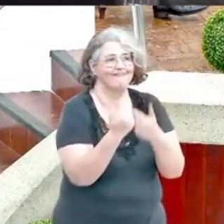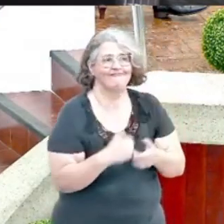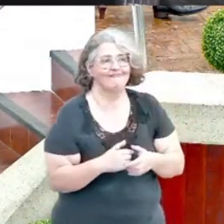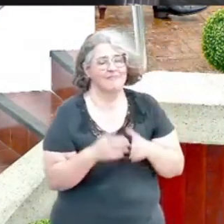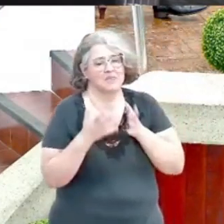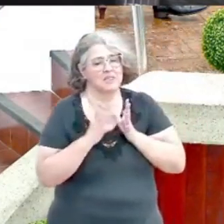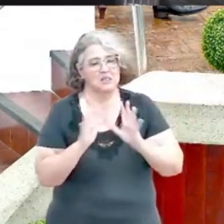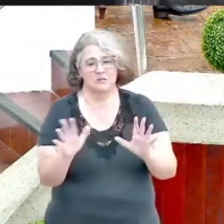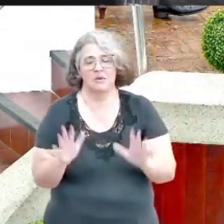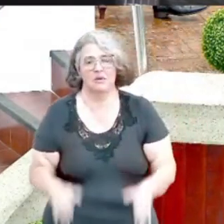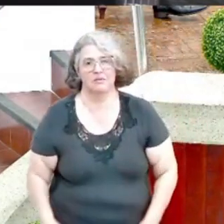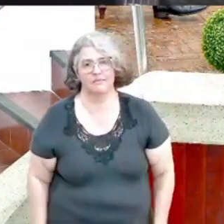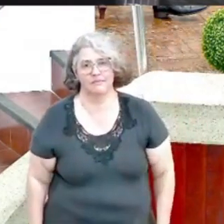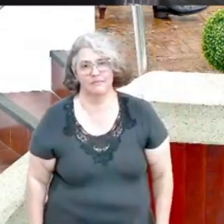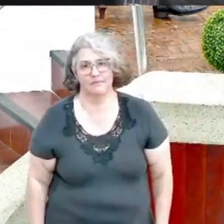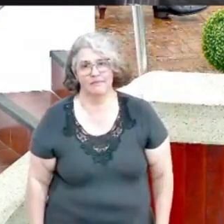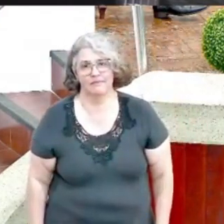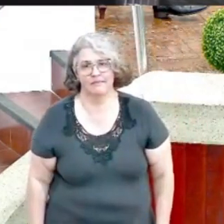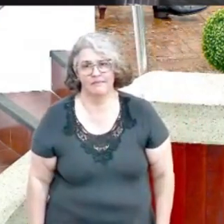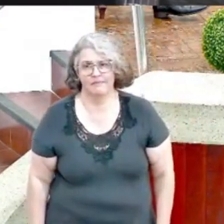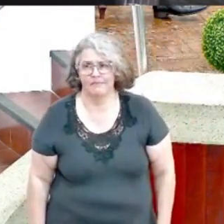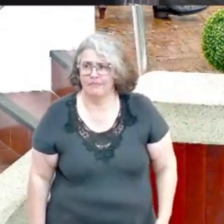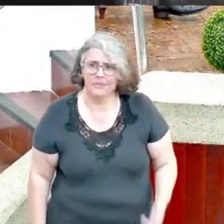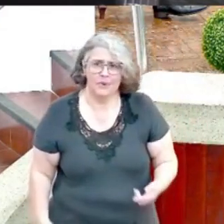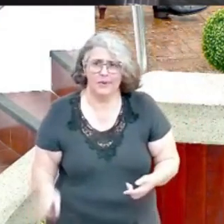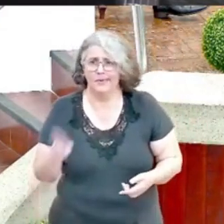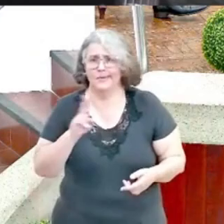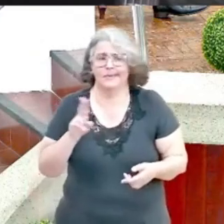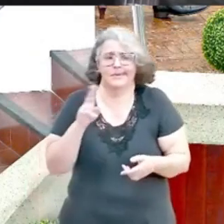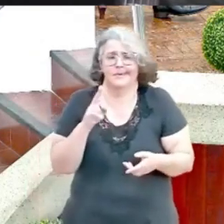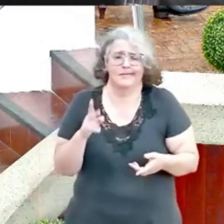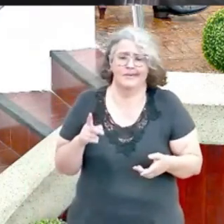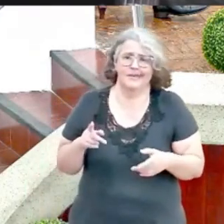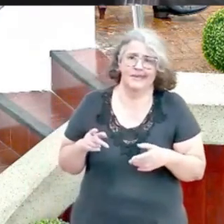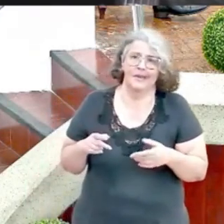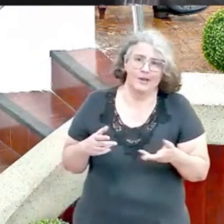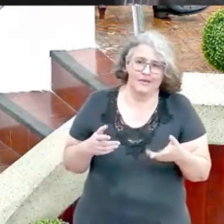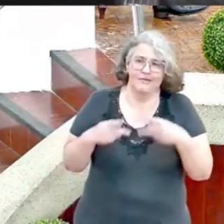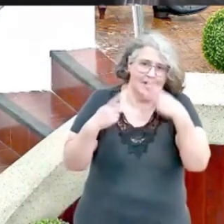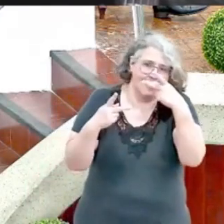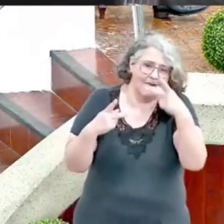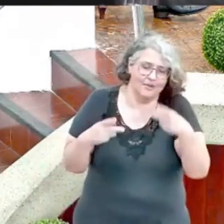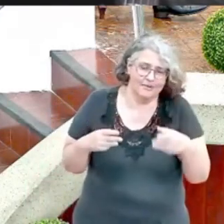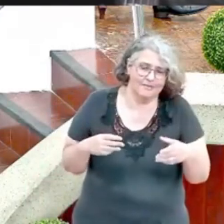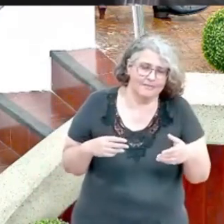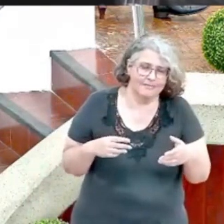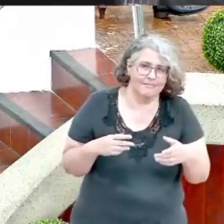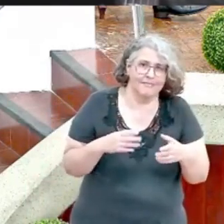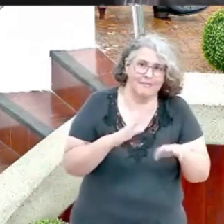Nós não costumamos usar a linguagem de Satanás. Nós falamos muito mais de Deus do que de Satanás, o que é justo,